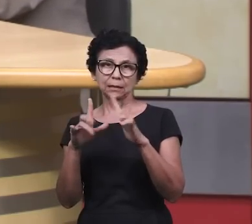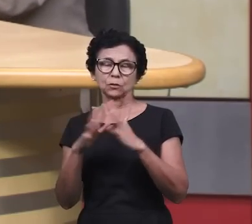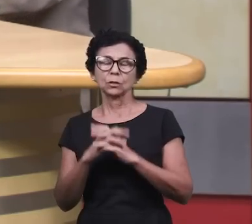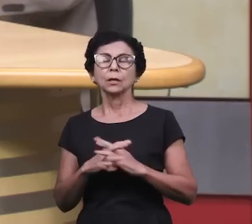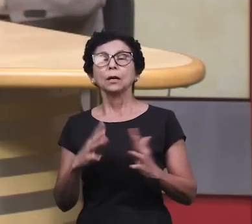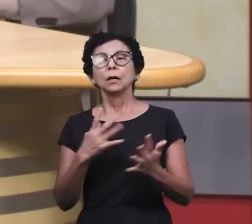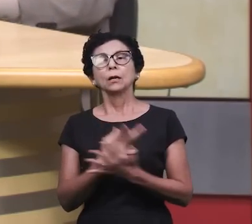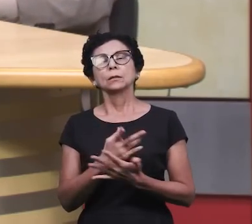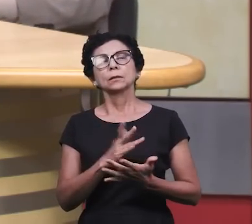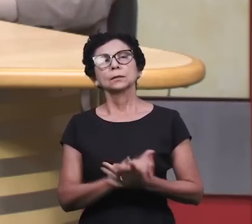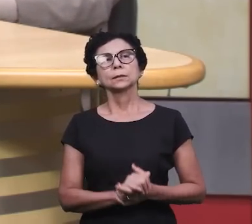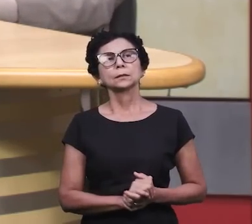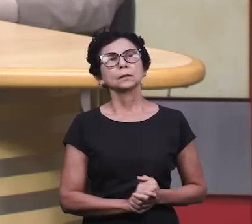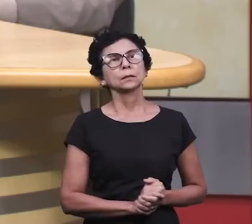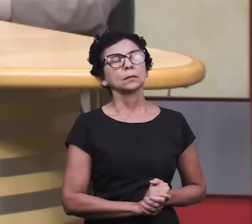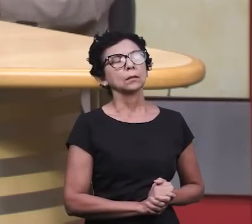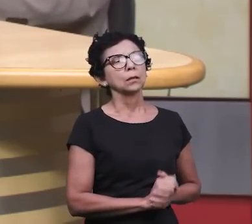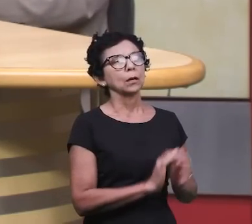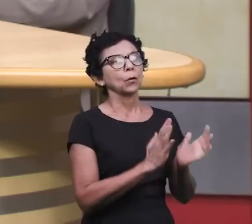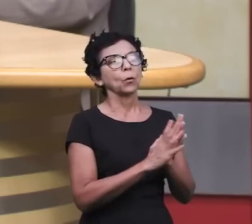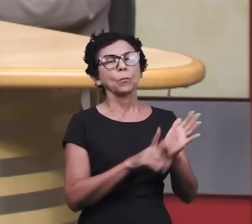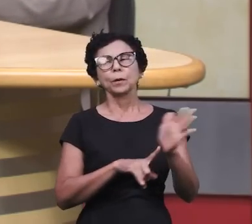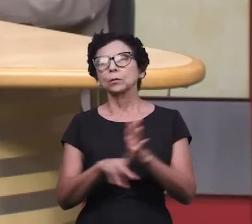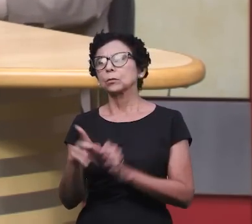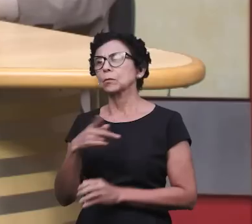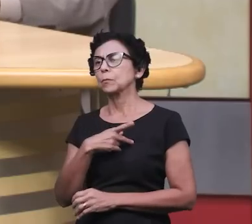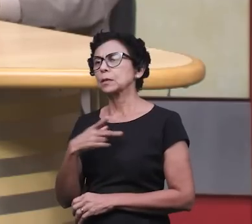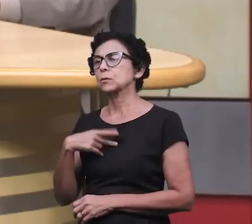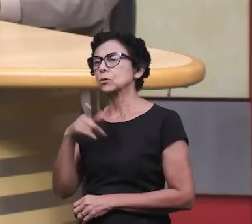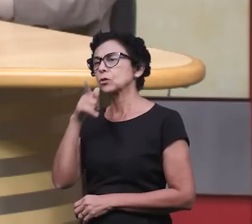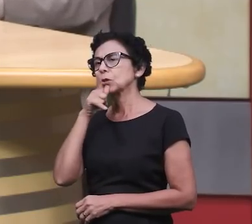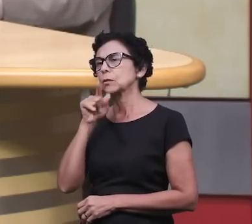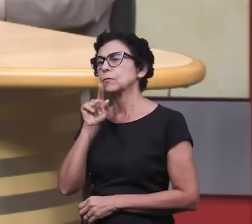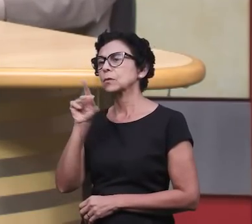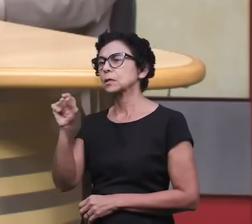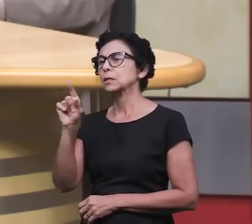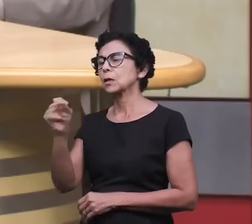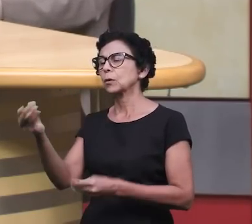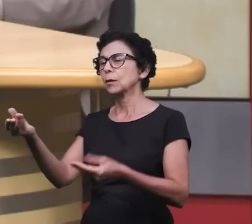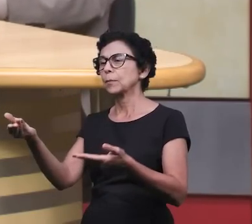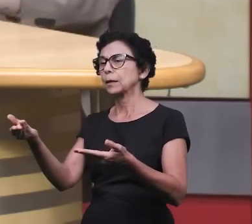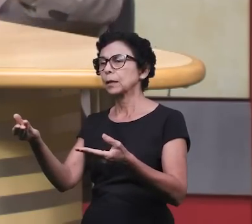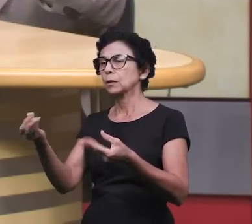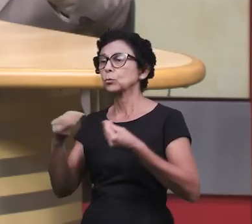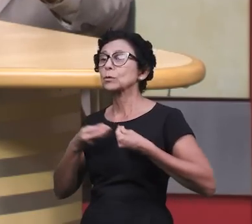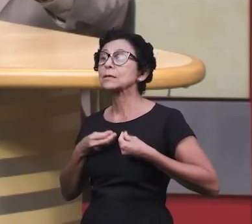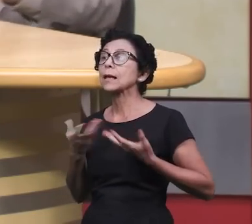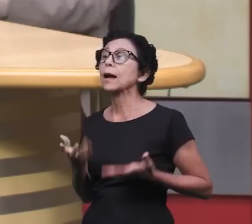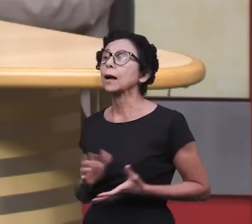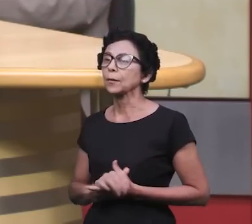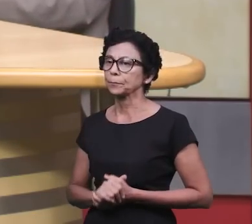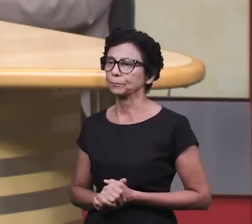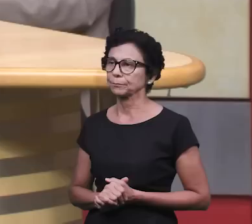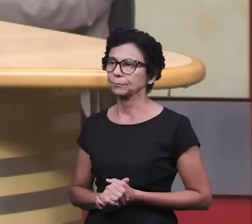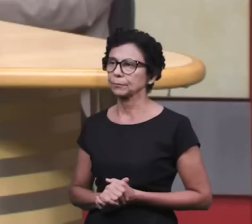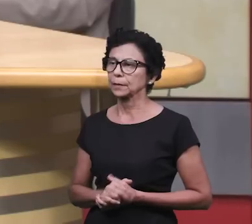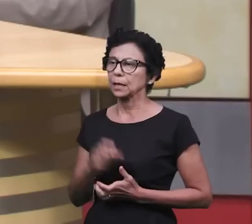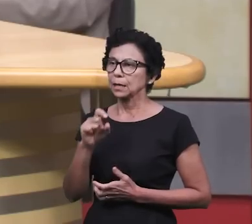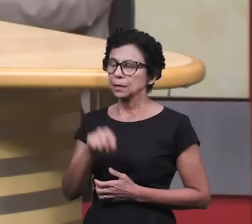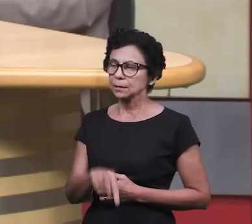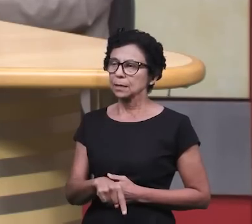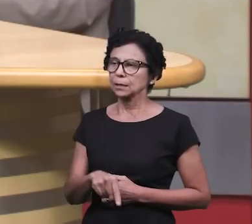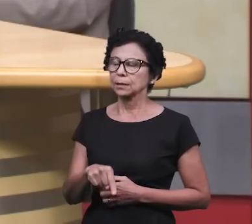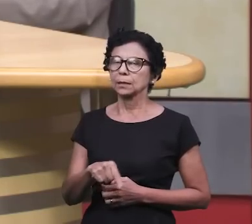a pergunta deles para o pastor Gedeuti foi o seguinte: o que é que vocês têm para nos oferecer, visto que a América é um país